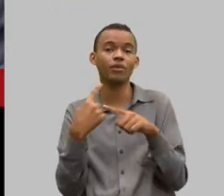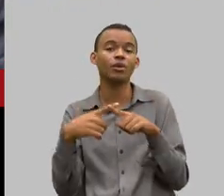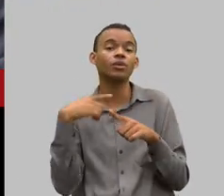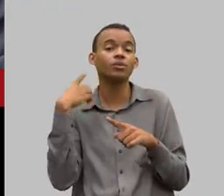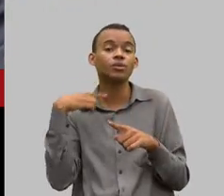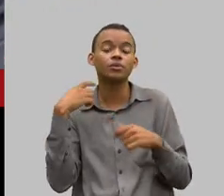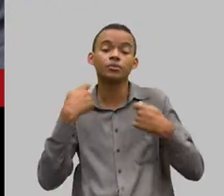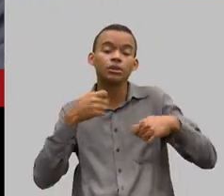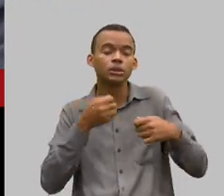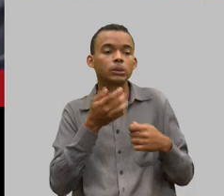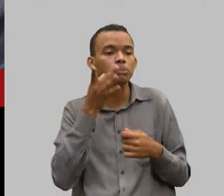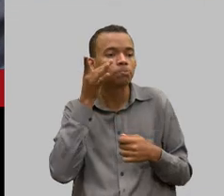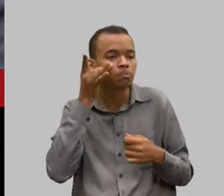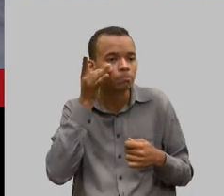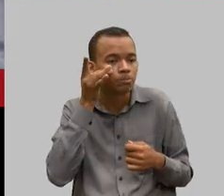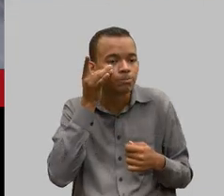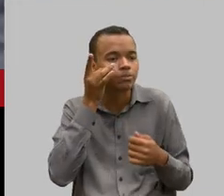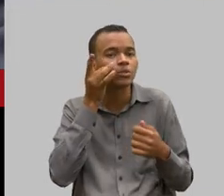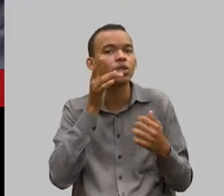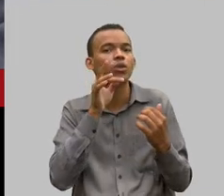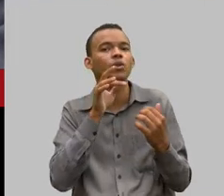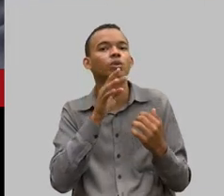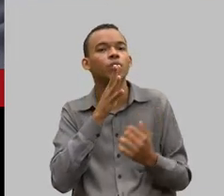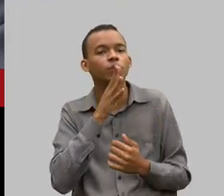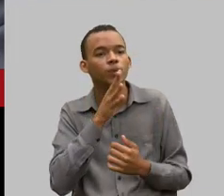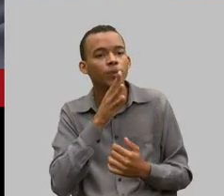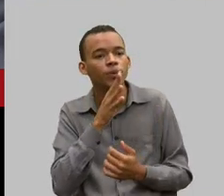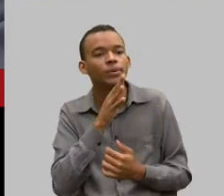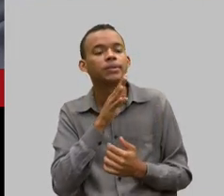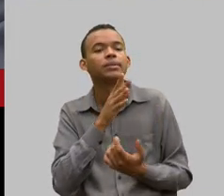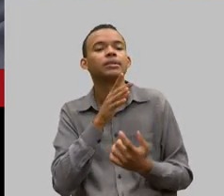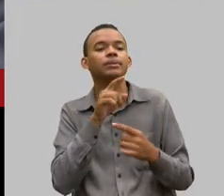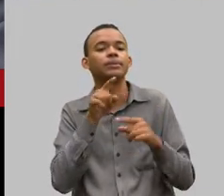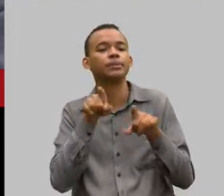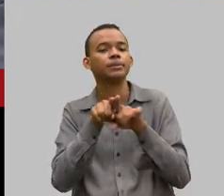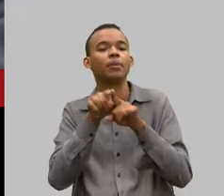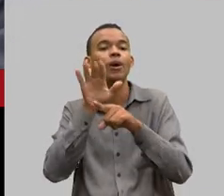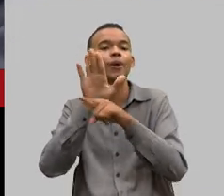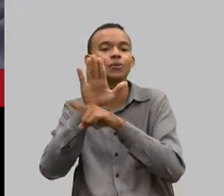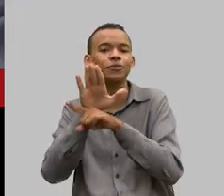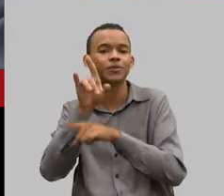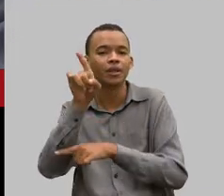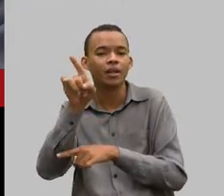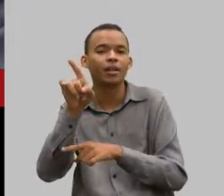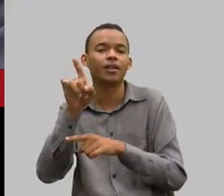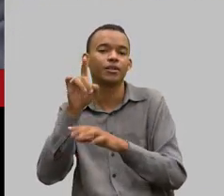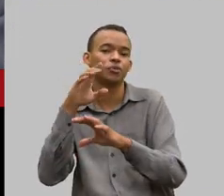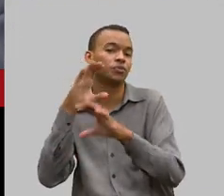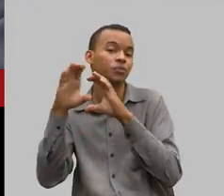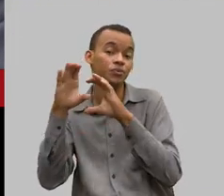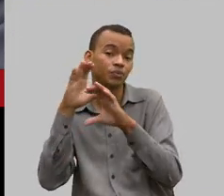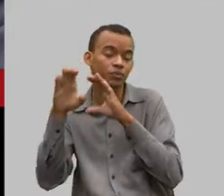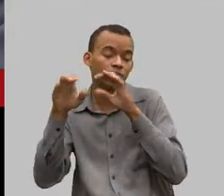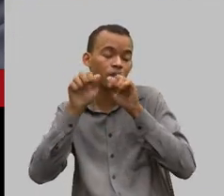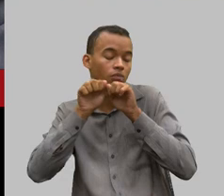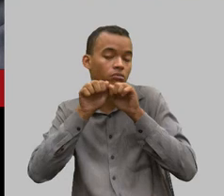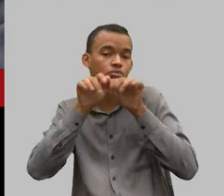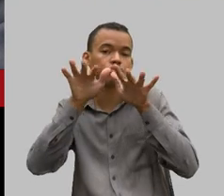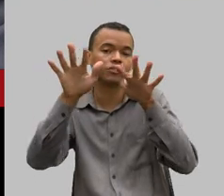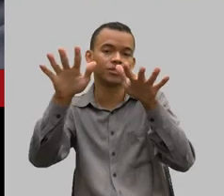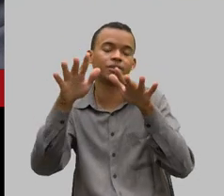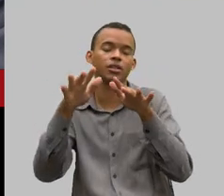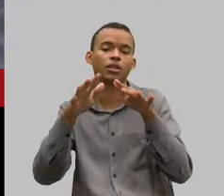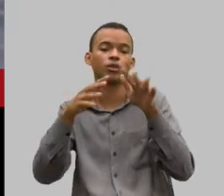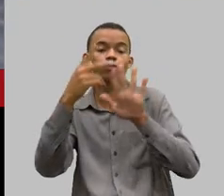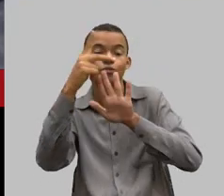governo para poder também divulgar o trabalho e ajudar também o Bernardo na comunicação e divulgação dos projetos aí das ações sociais do